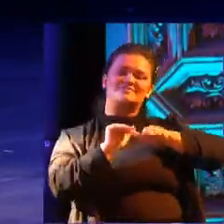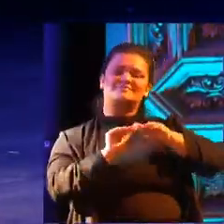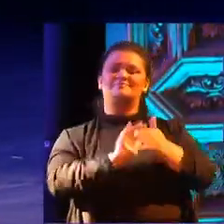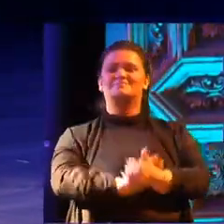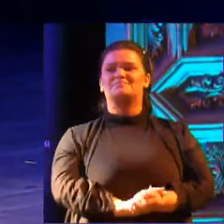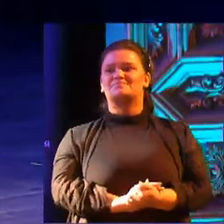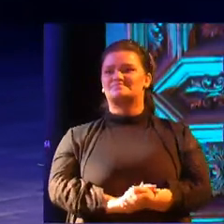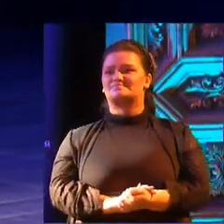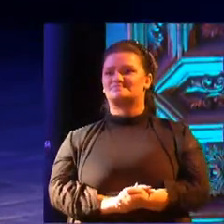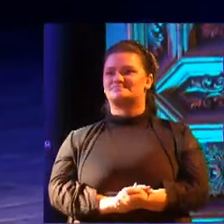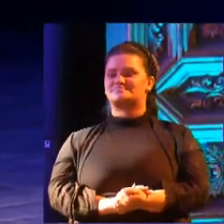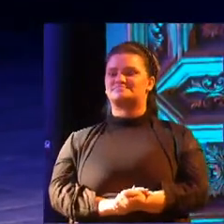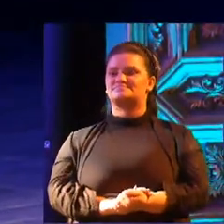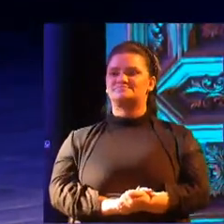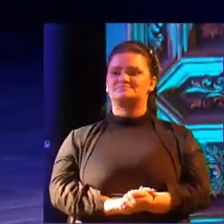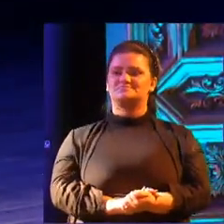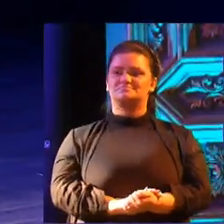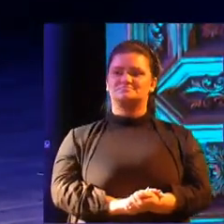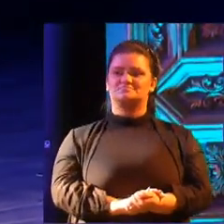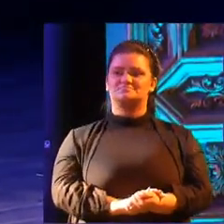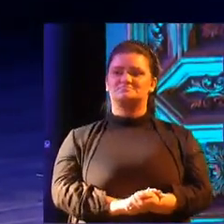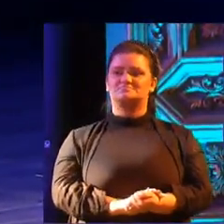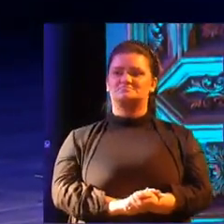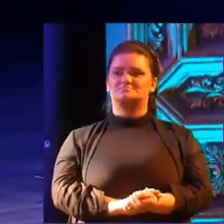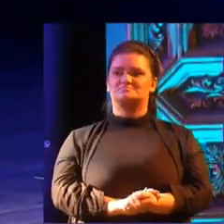Devagarinho. Aqui, ó. Bem...